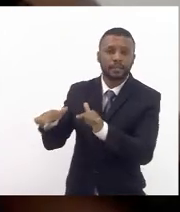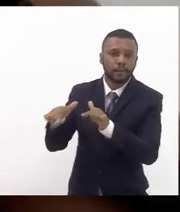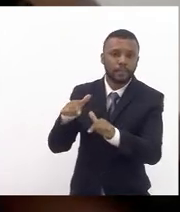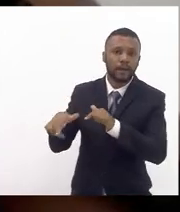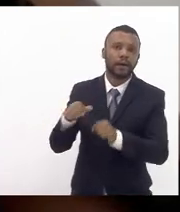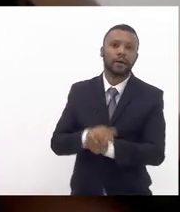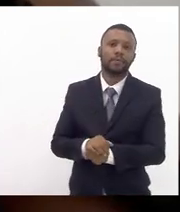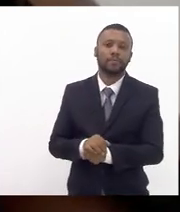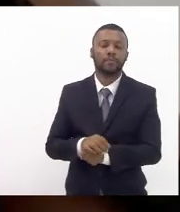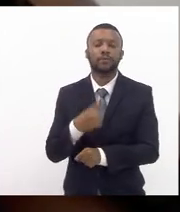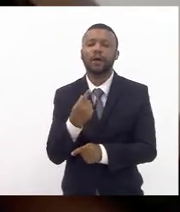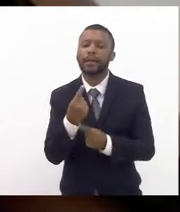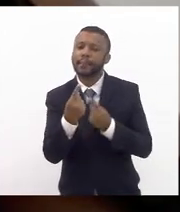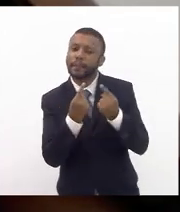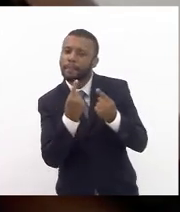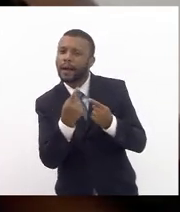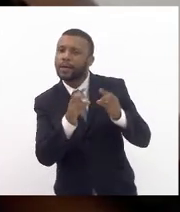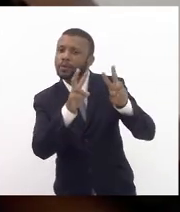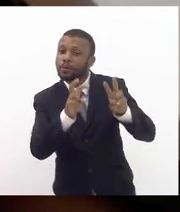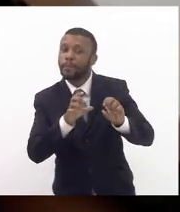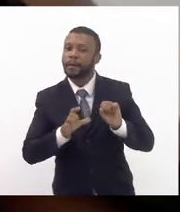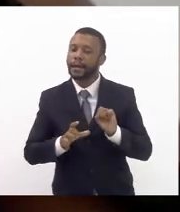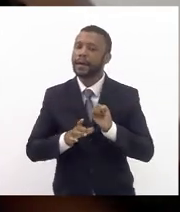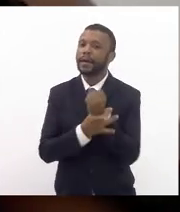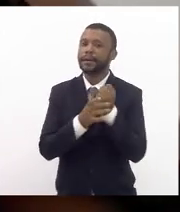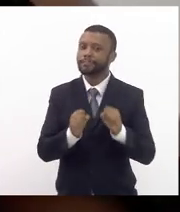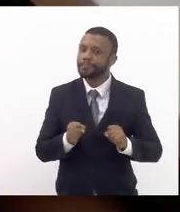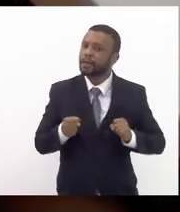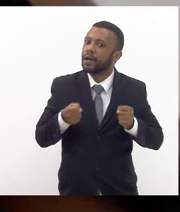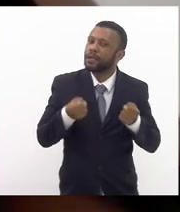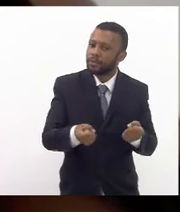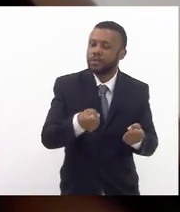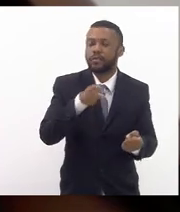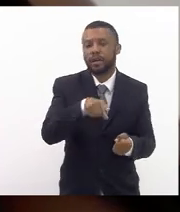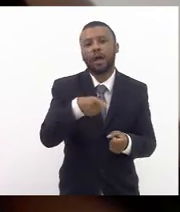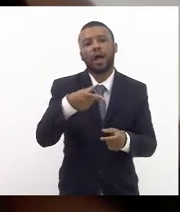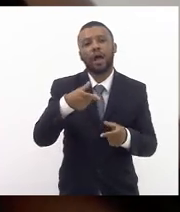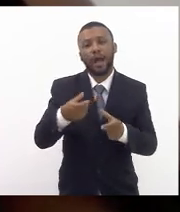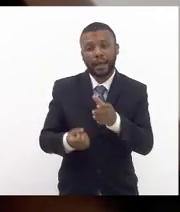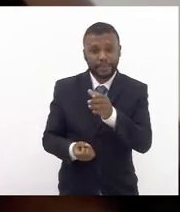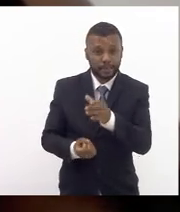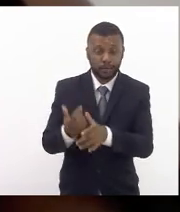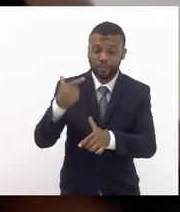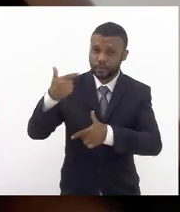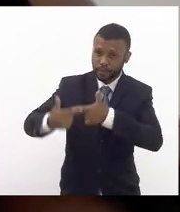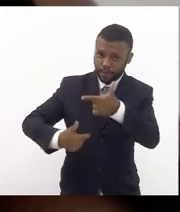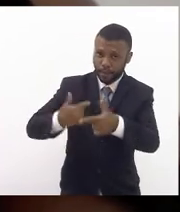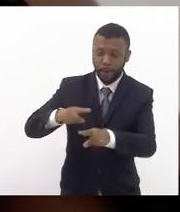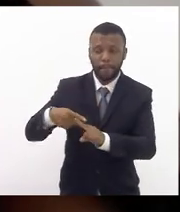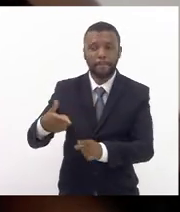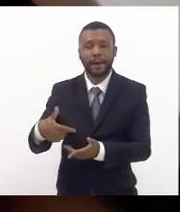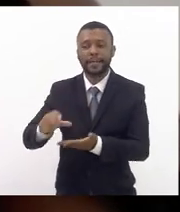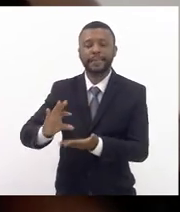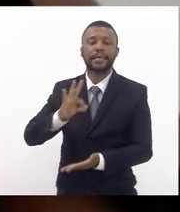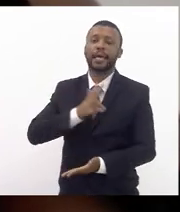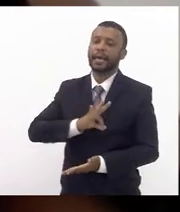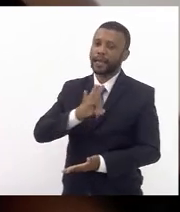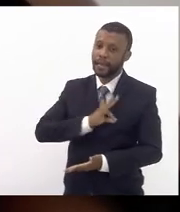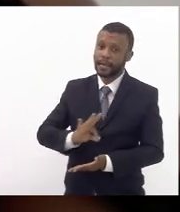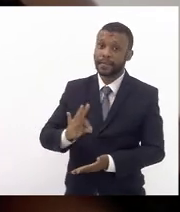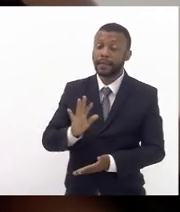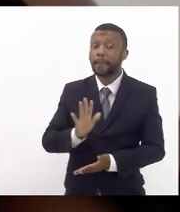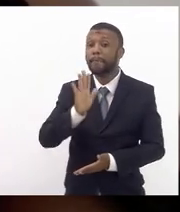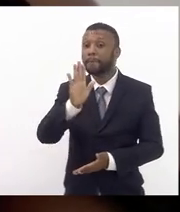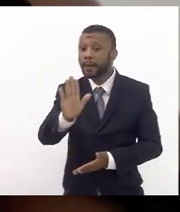debate sobre a garantia da empregabilidade, da geração de trabalho e renda, mas isso tudo